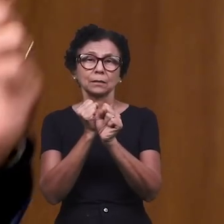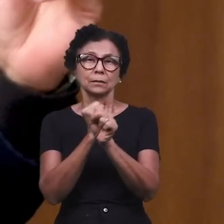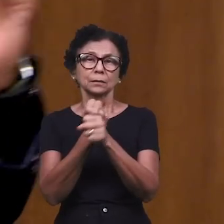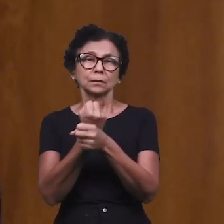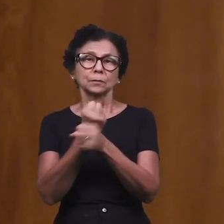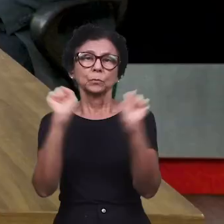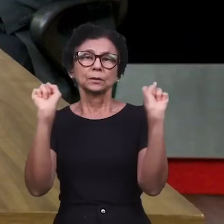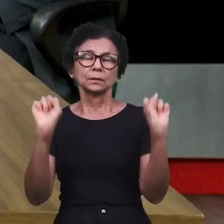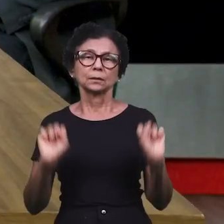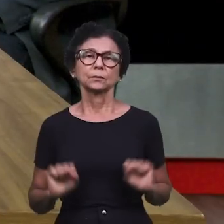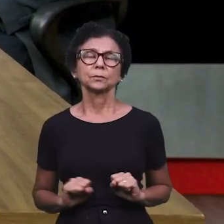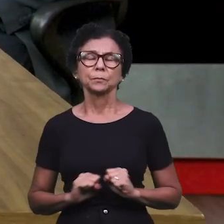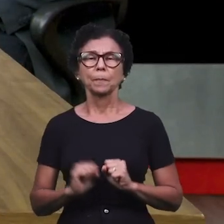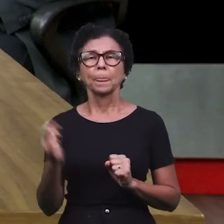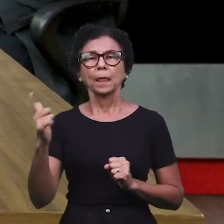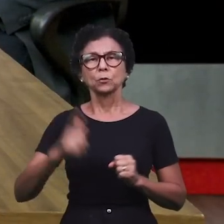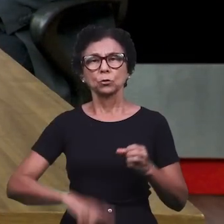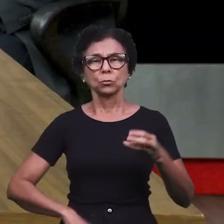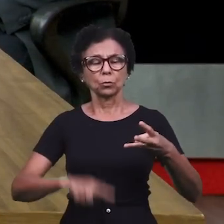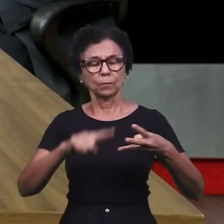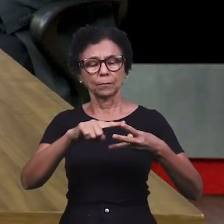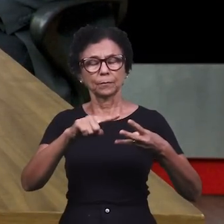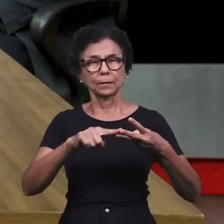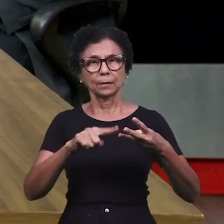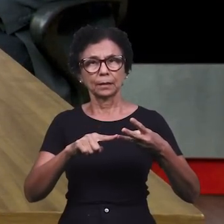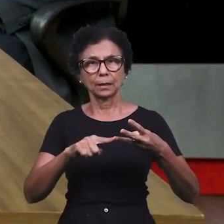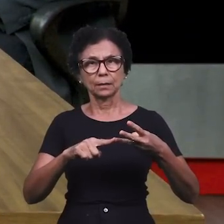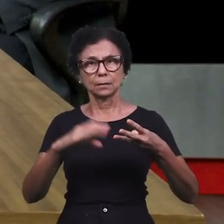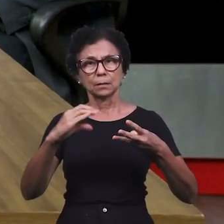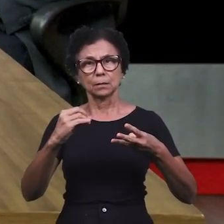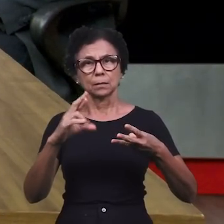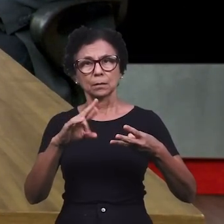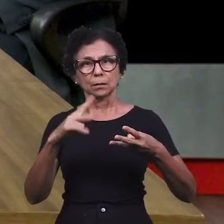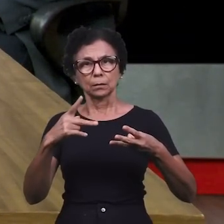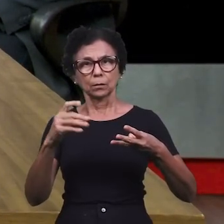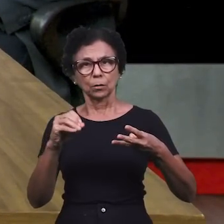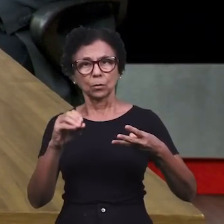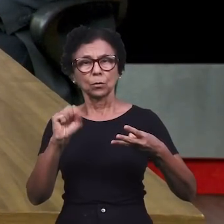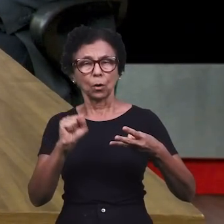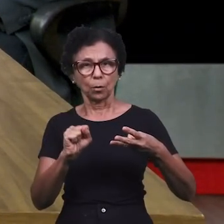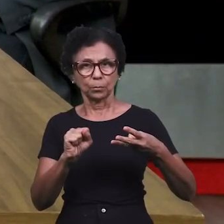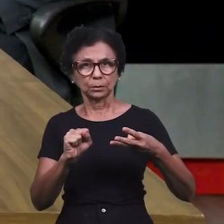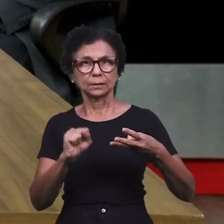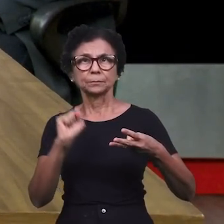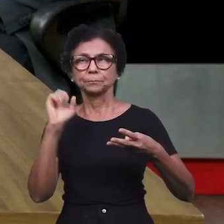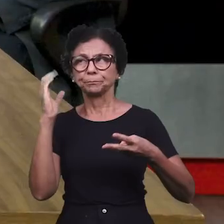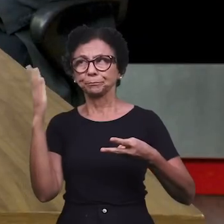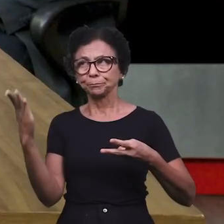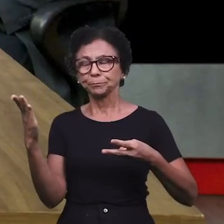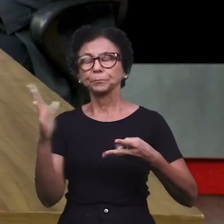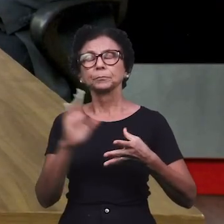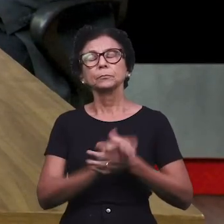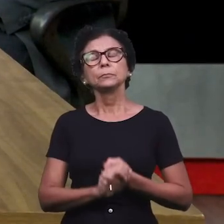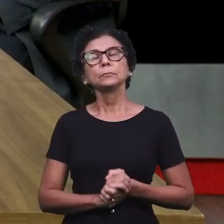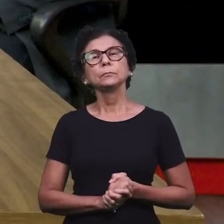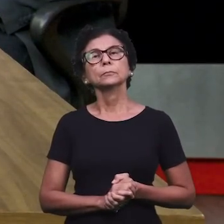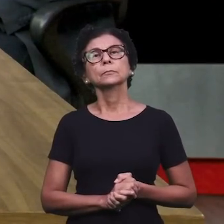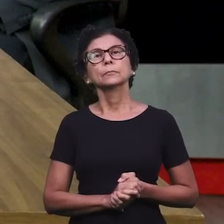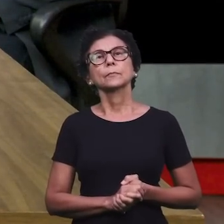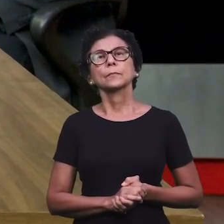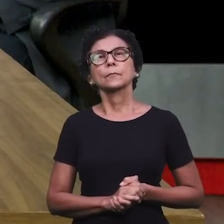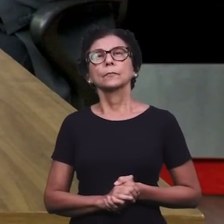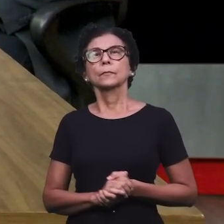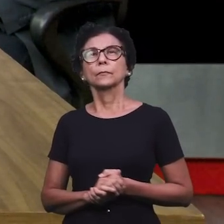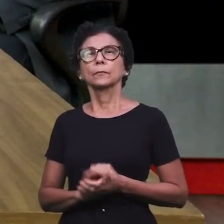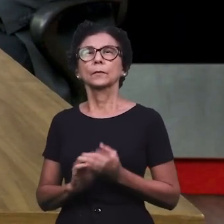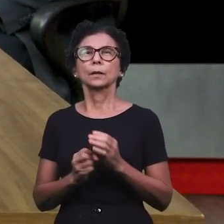sobre a questão de três corpos. O que acontece? Quando você cria, vamos colocar esse primeiro exemplo aqui, seria